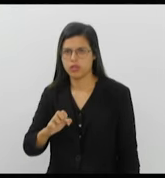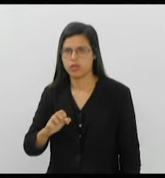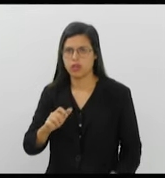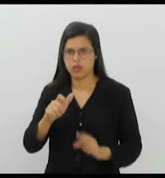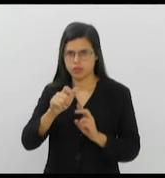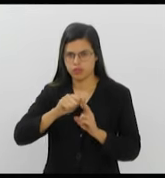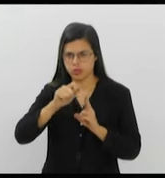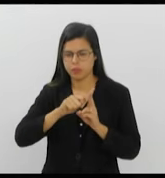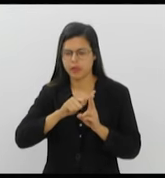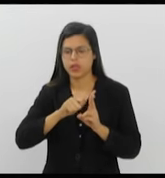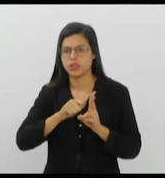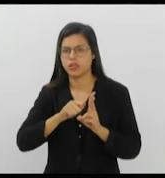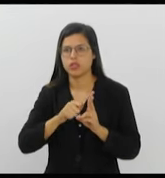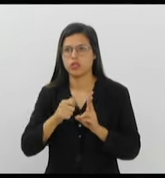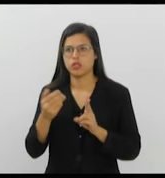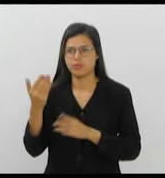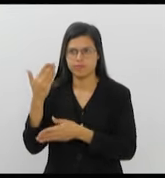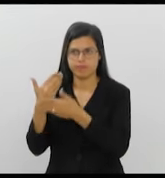isso,